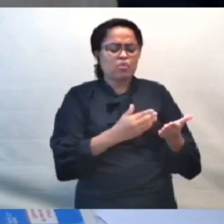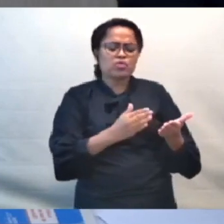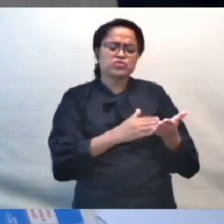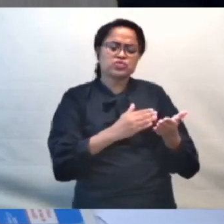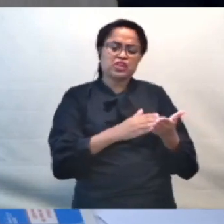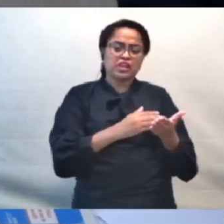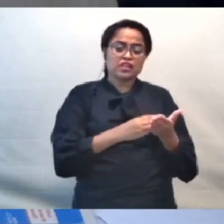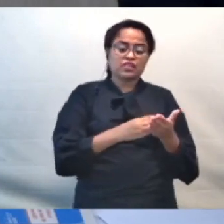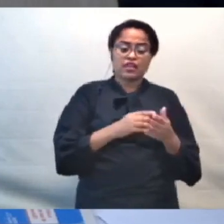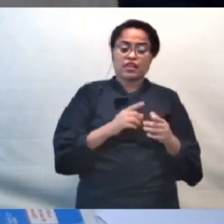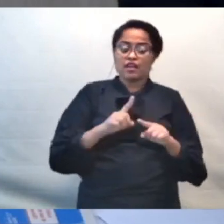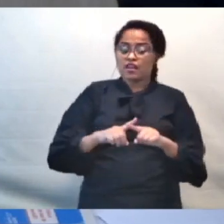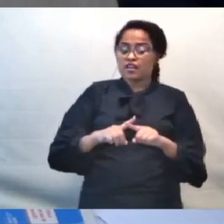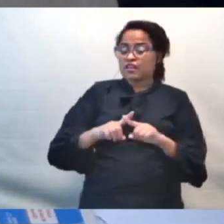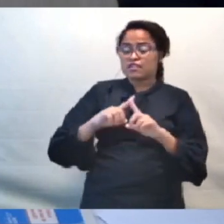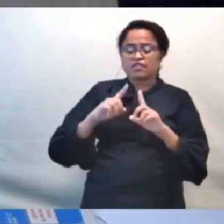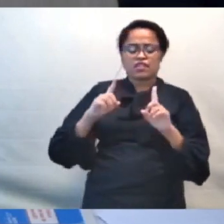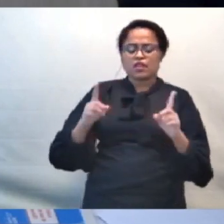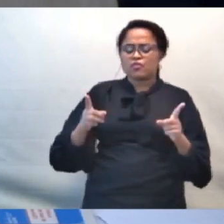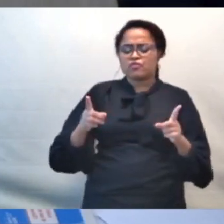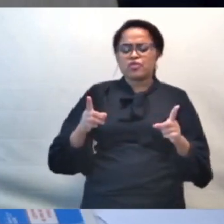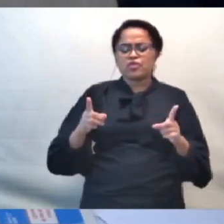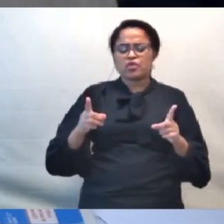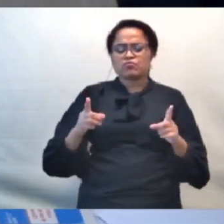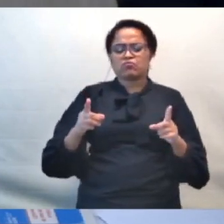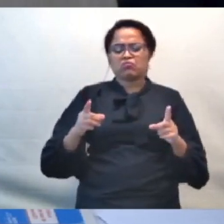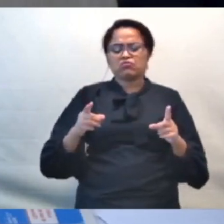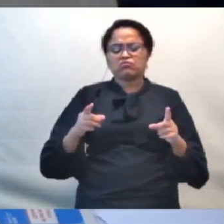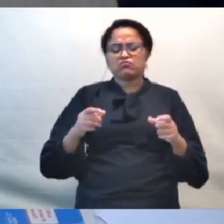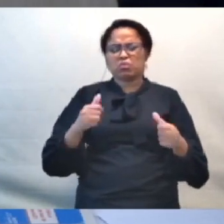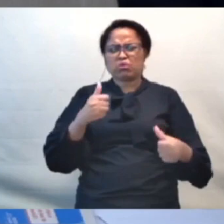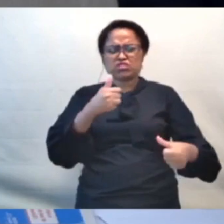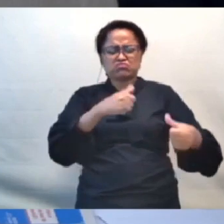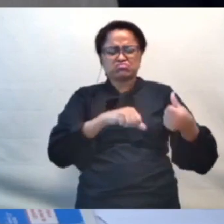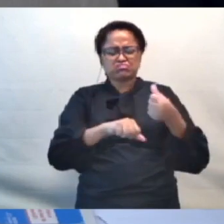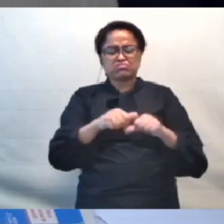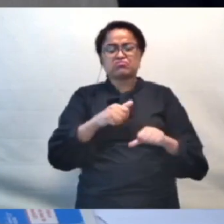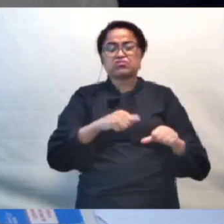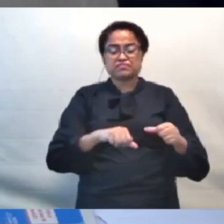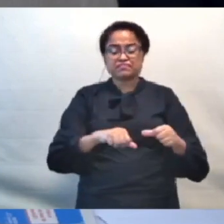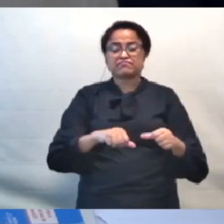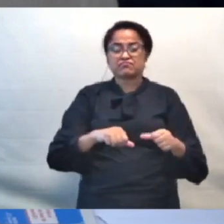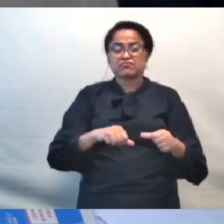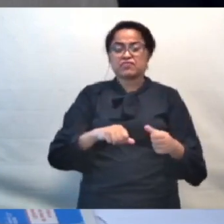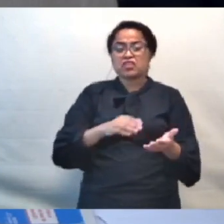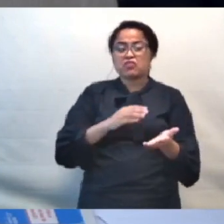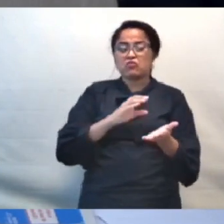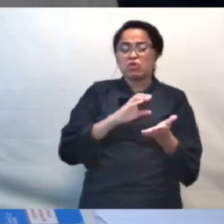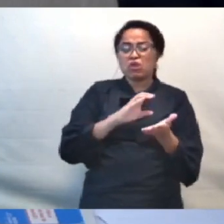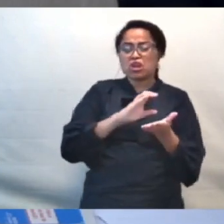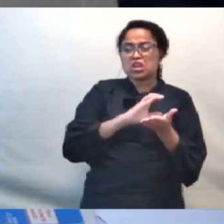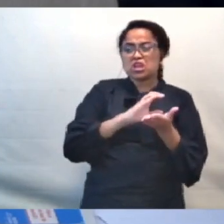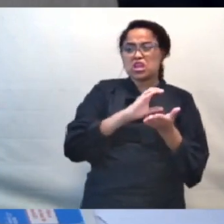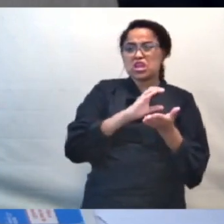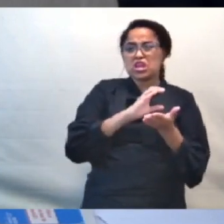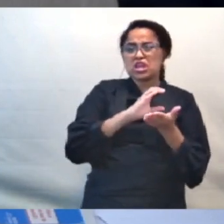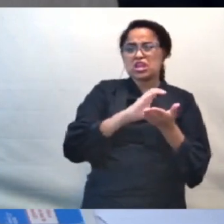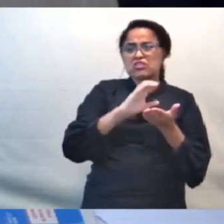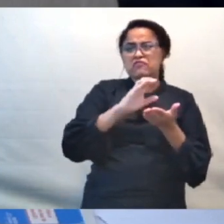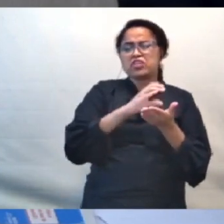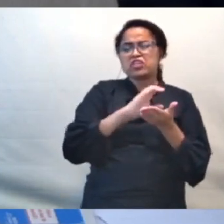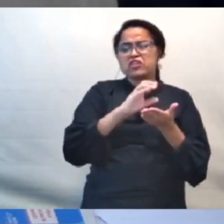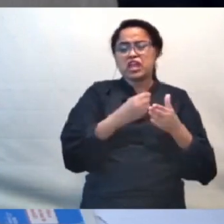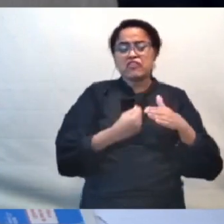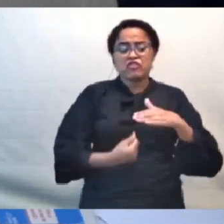baixa qualidade educacional, né, e que foi um empenho grande de dinheiro utilizado e que, enfim, não foi aplicado, então